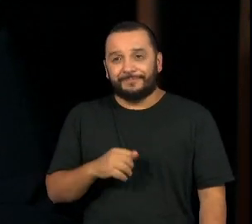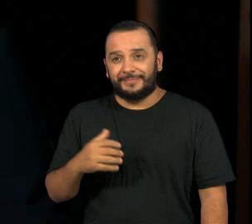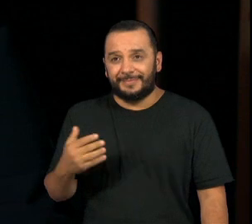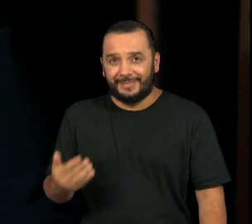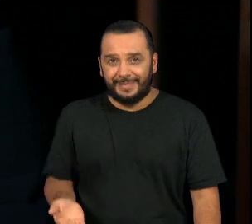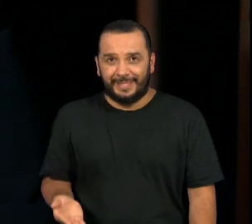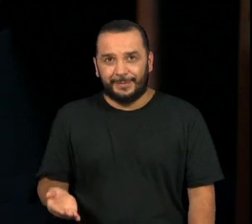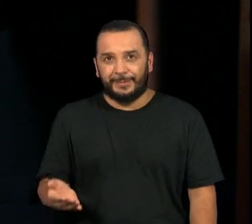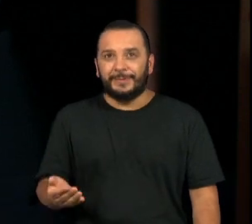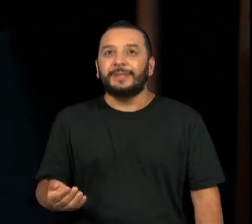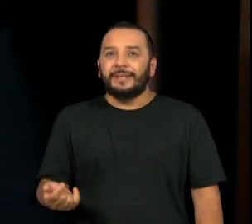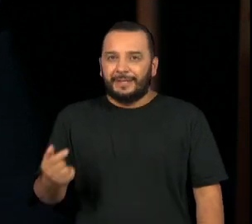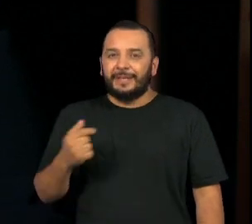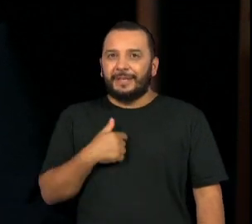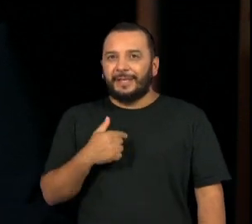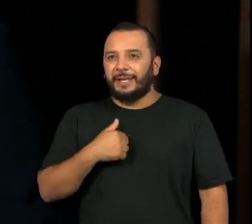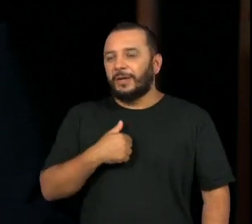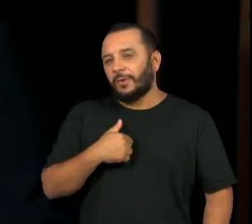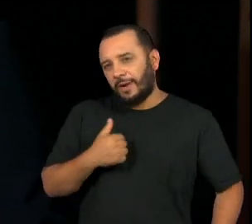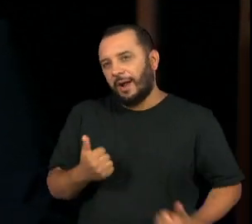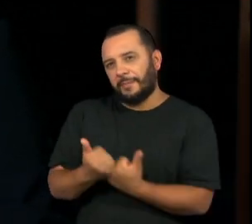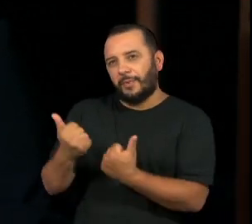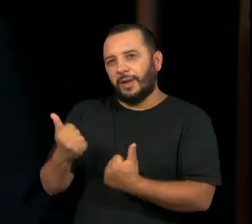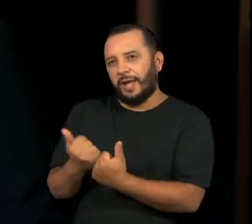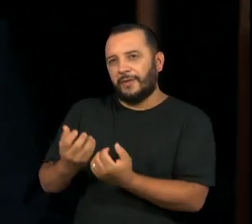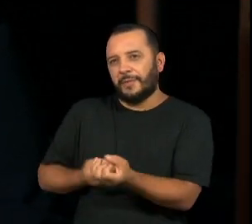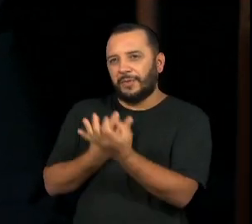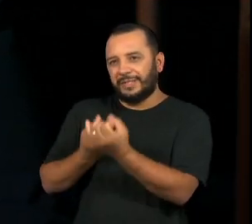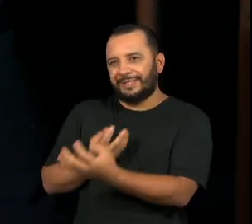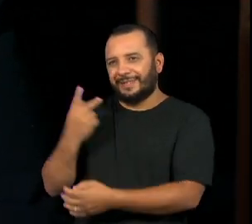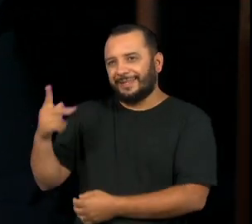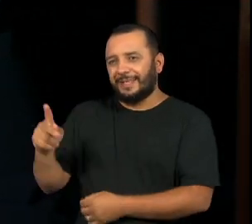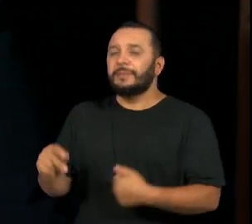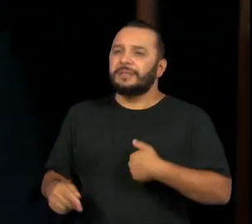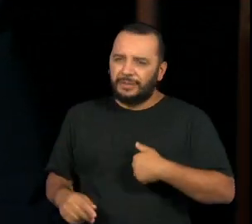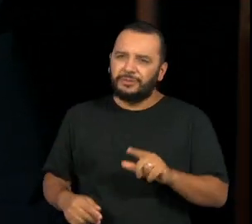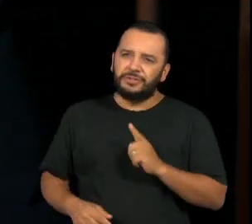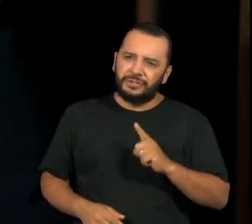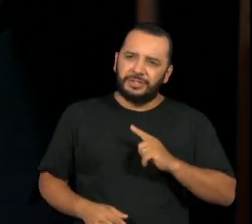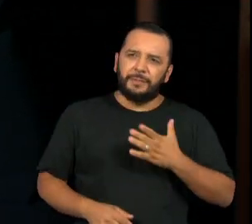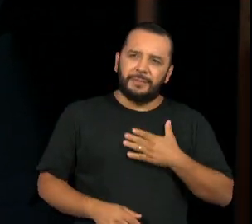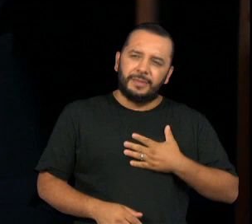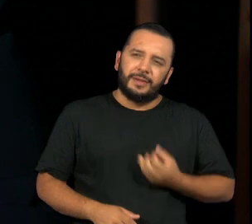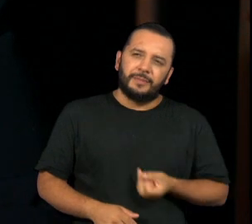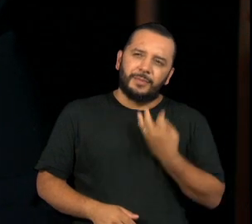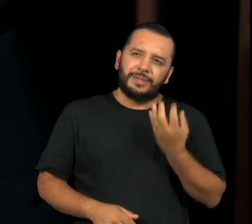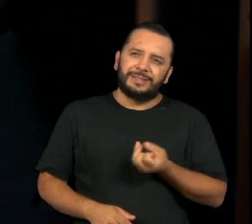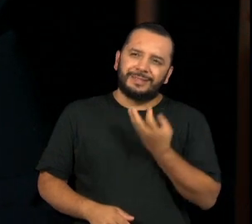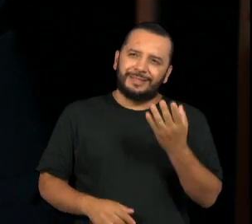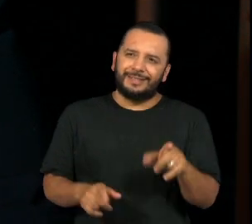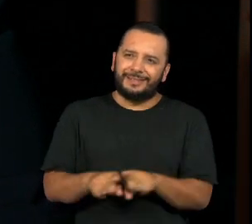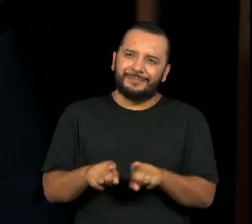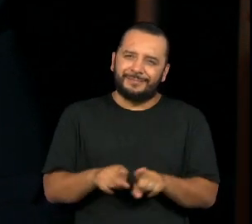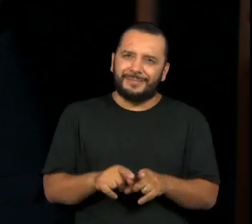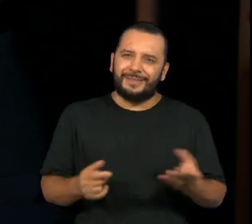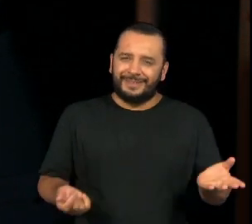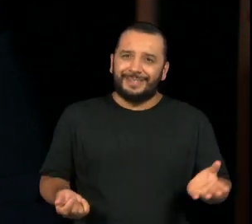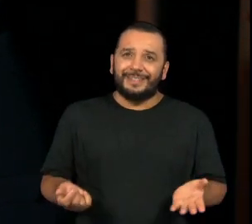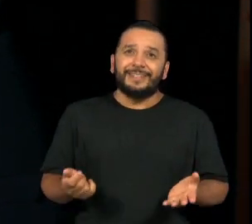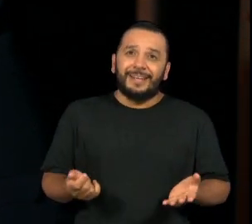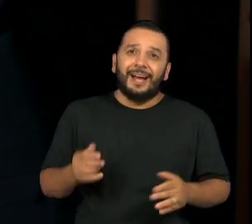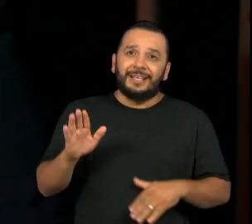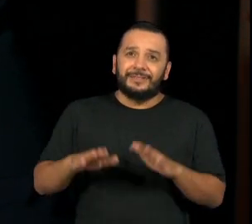eu era um tapete para a poesia dele, mas, ao mesmo tempo, eu tinha a minha poesia. As coisas mais nonsense vêm um pouco de